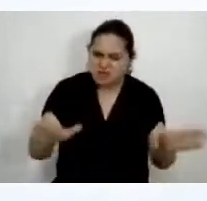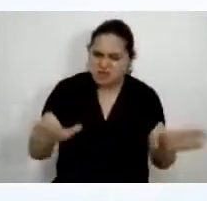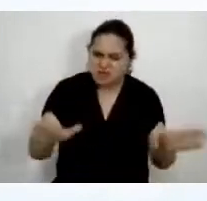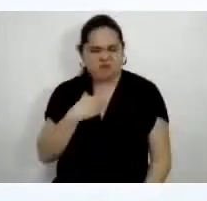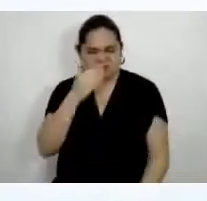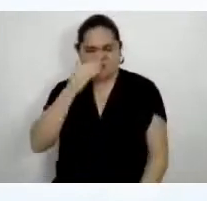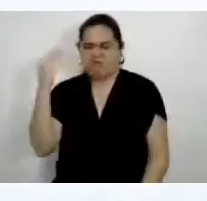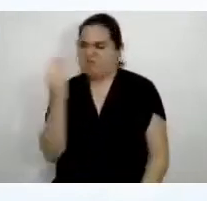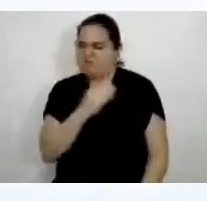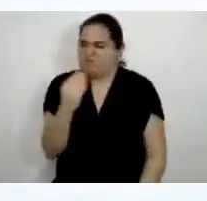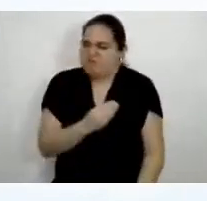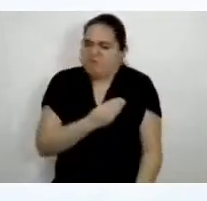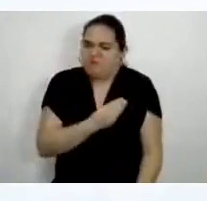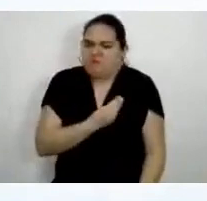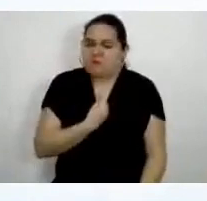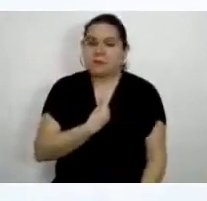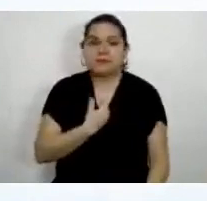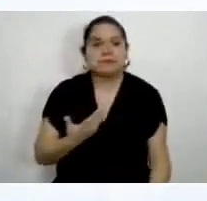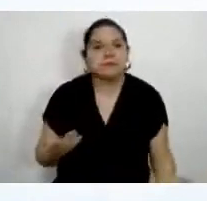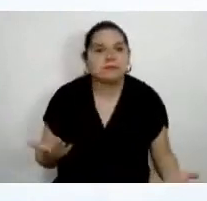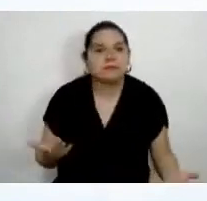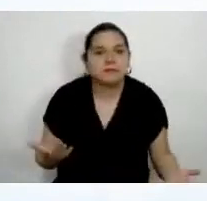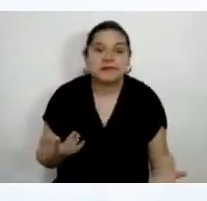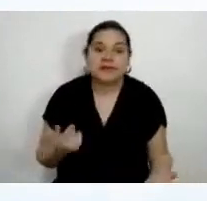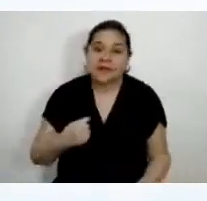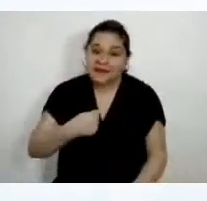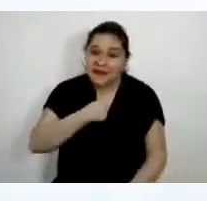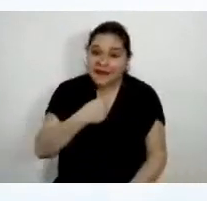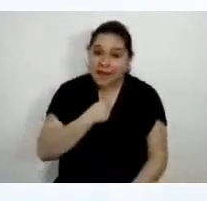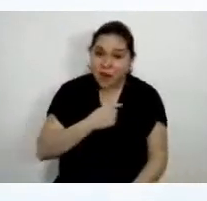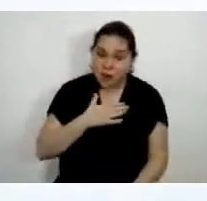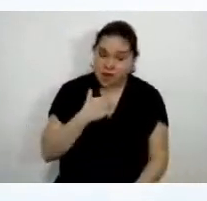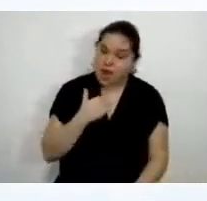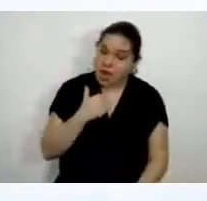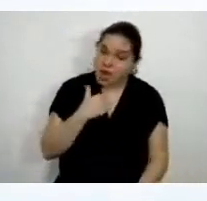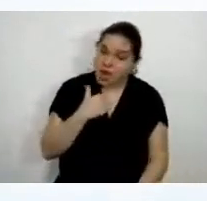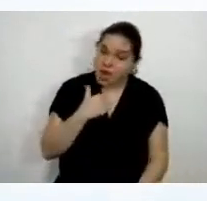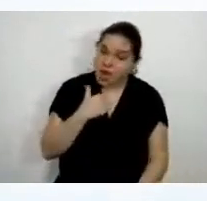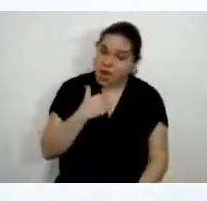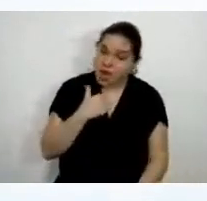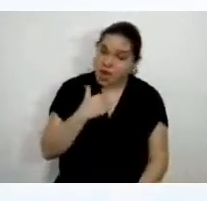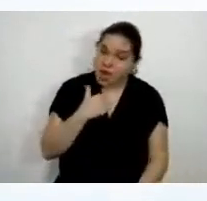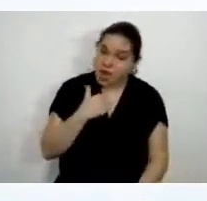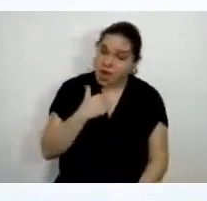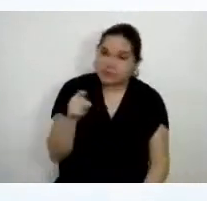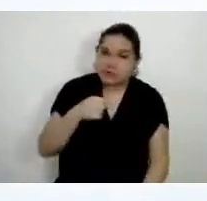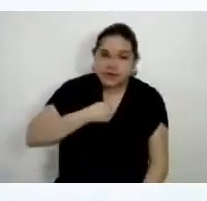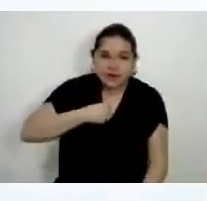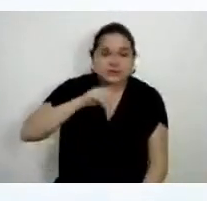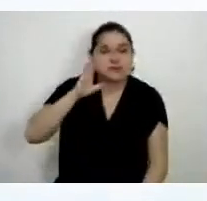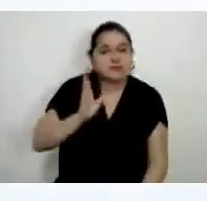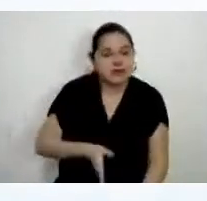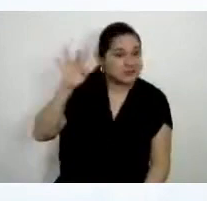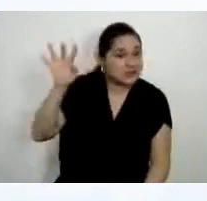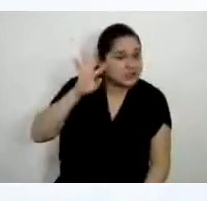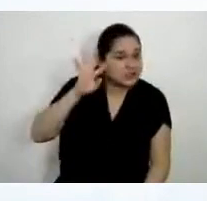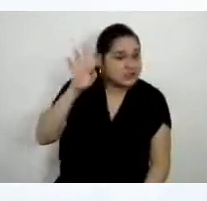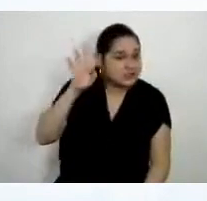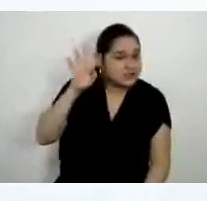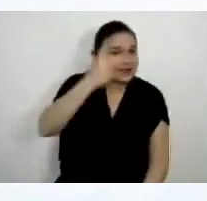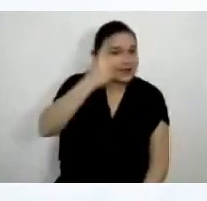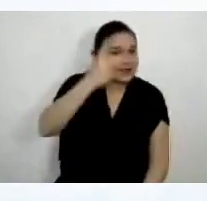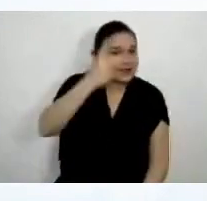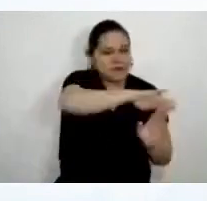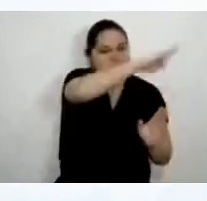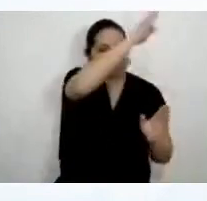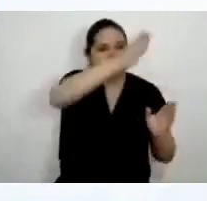e a gente, eu confesso que imaginei que a segunda onda viria, mas viria uma